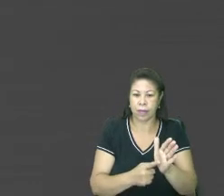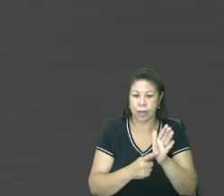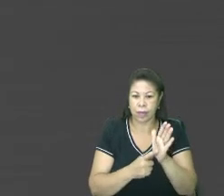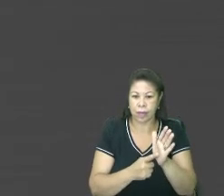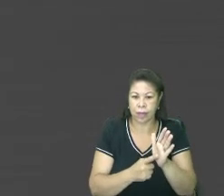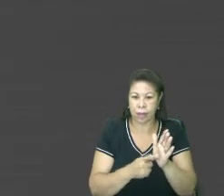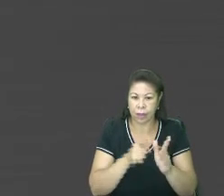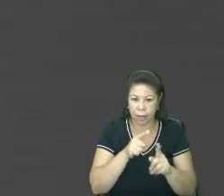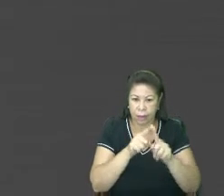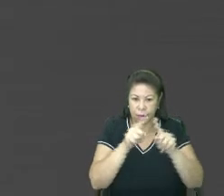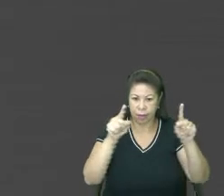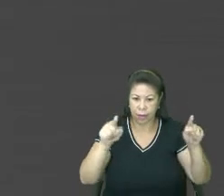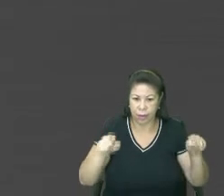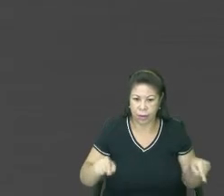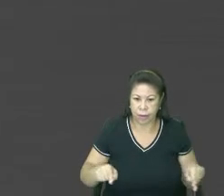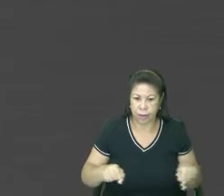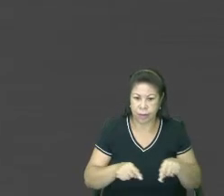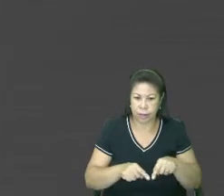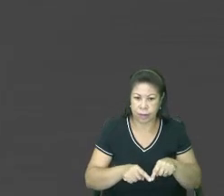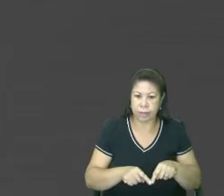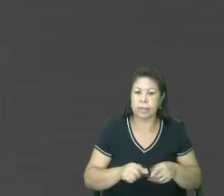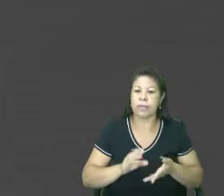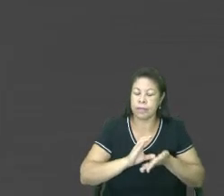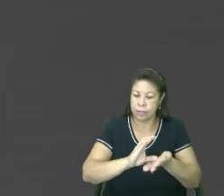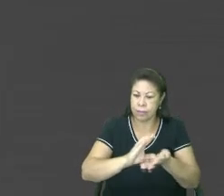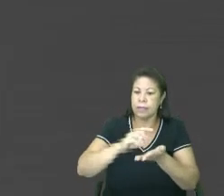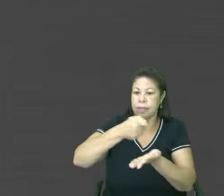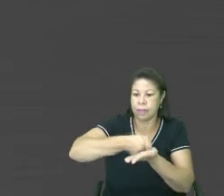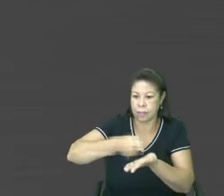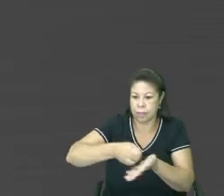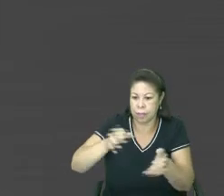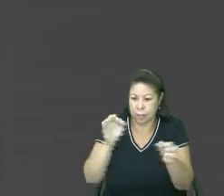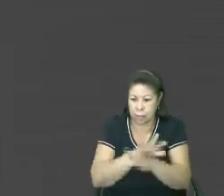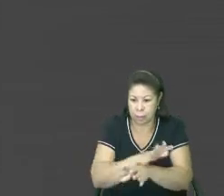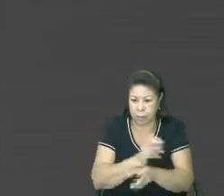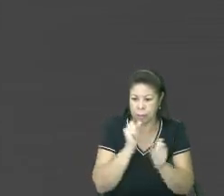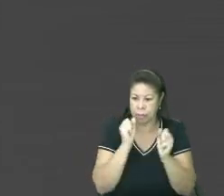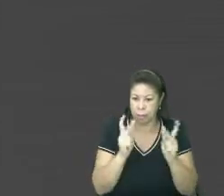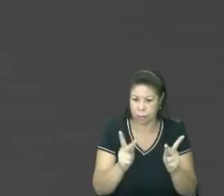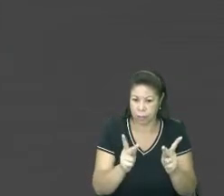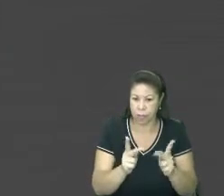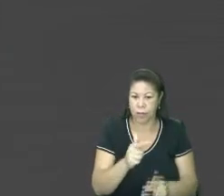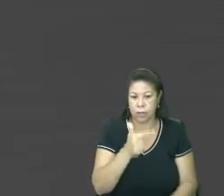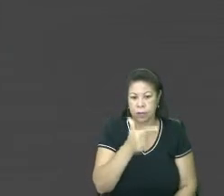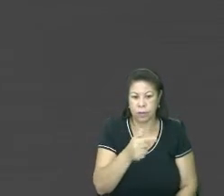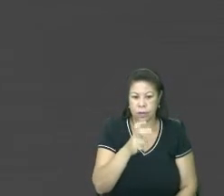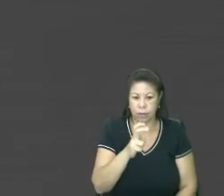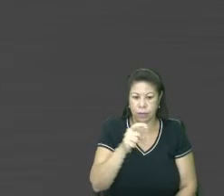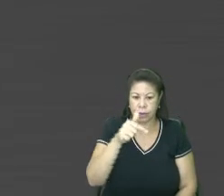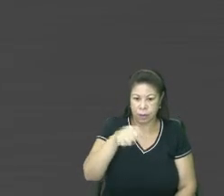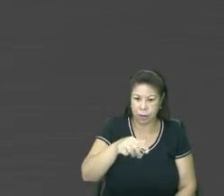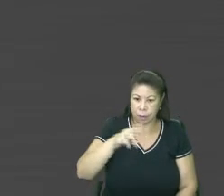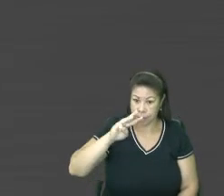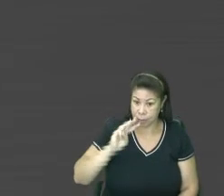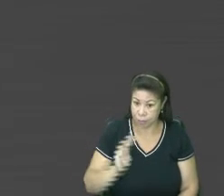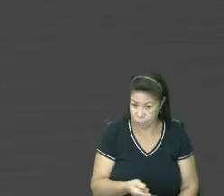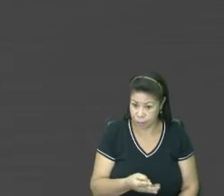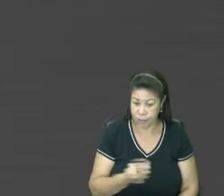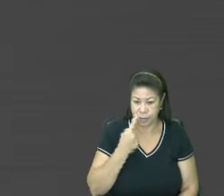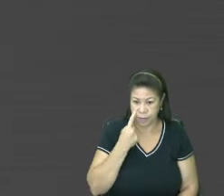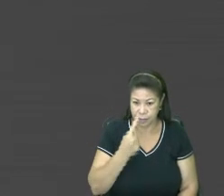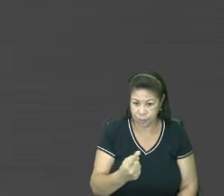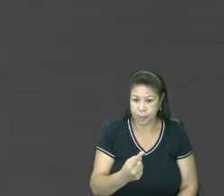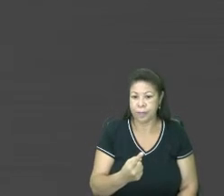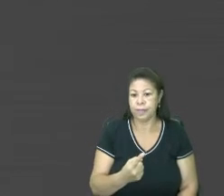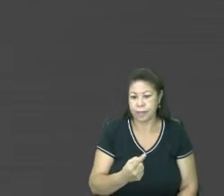quadro é o quadro da despesa liquidada, né? Então, dos 257 milhões que a gente viu, né, que a gente